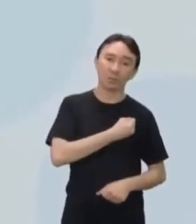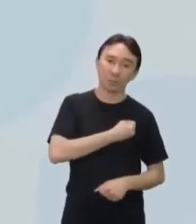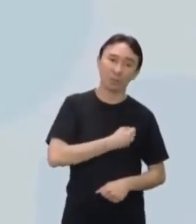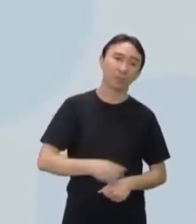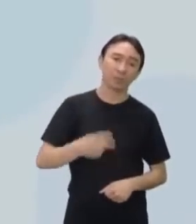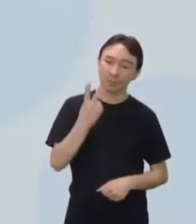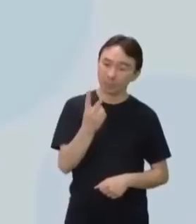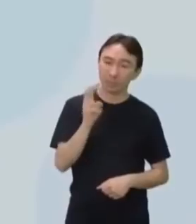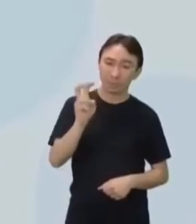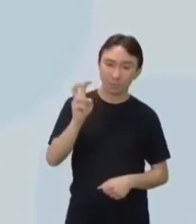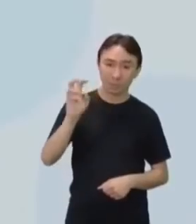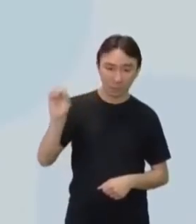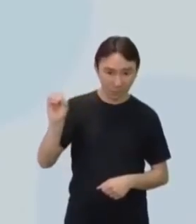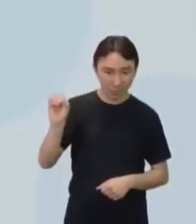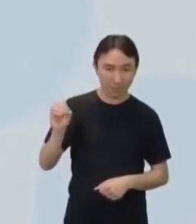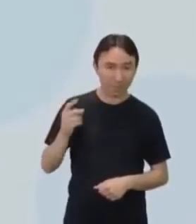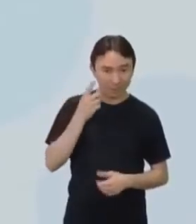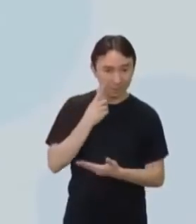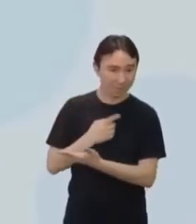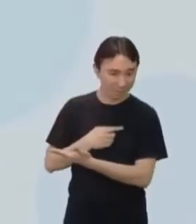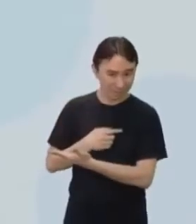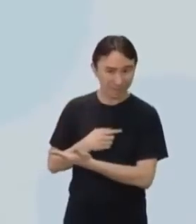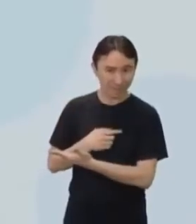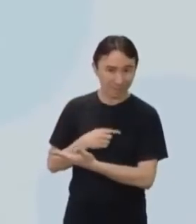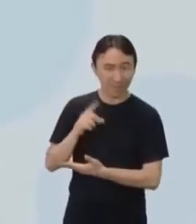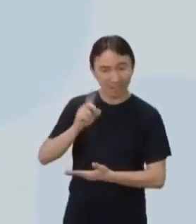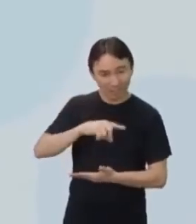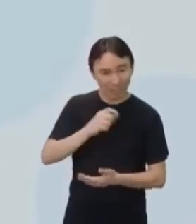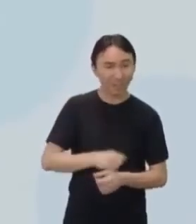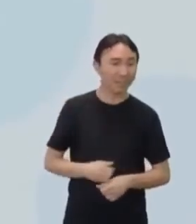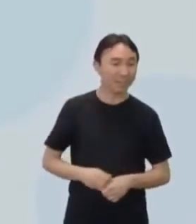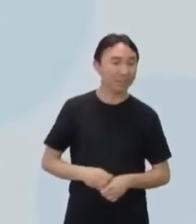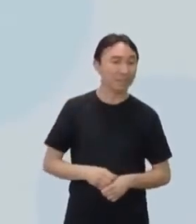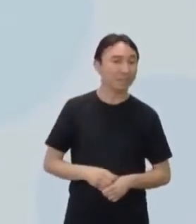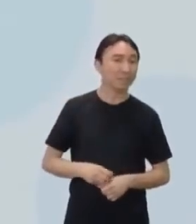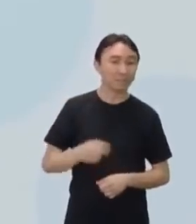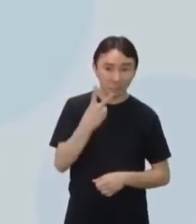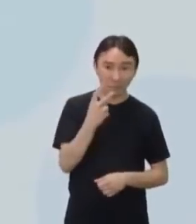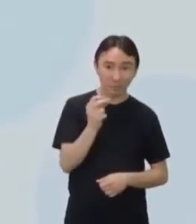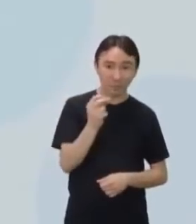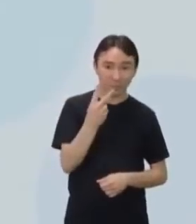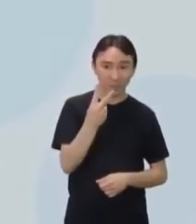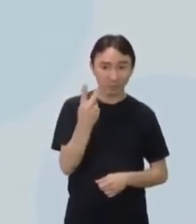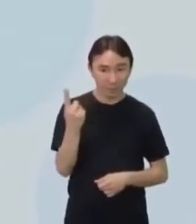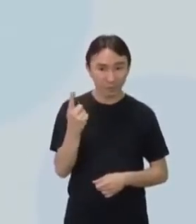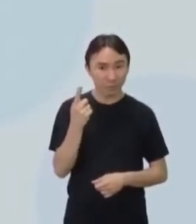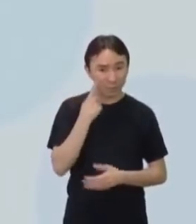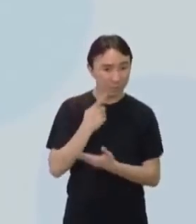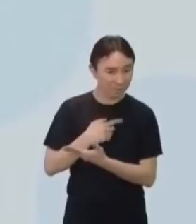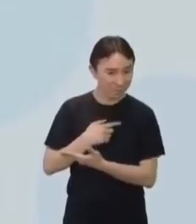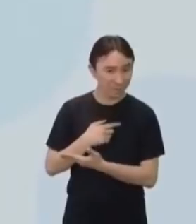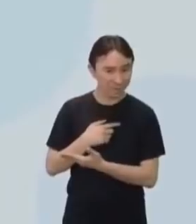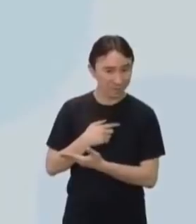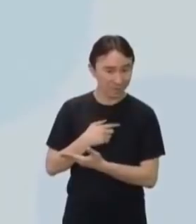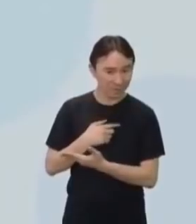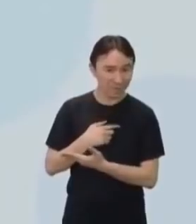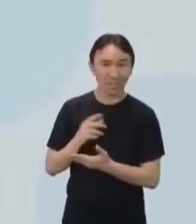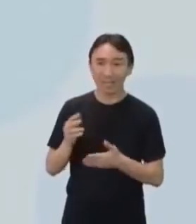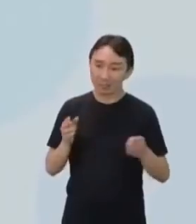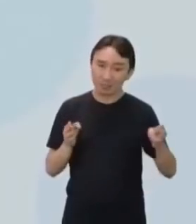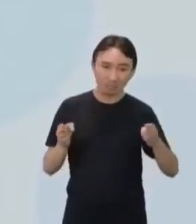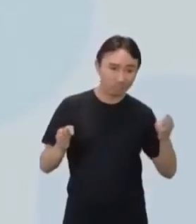publicado no dia 5 de julho de 2021, tá? E a previsão está para dia 8 de novembro até dia 10